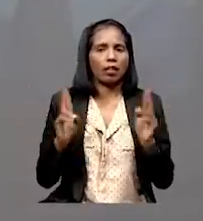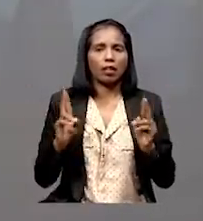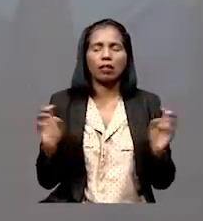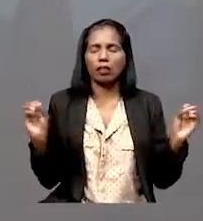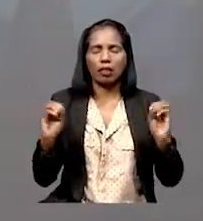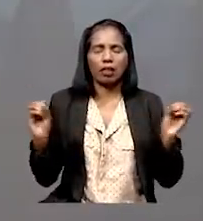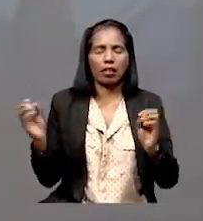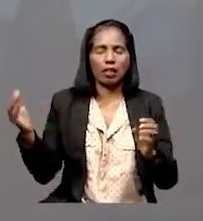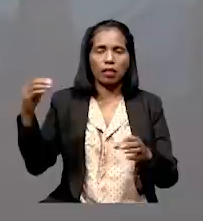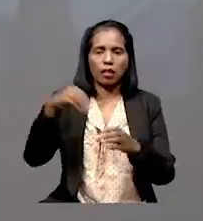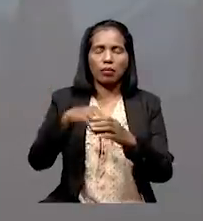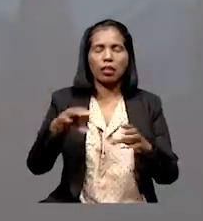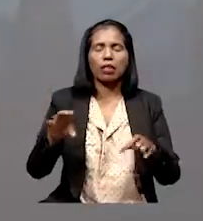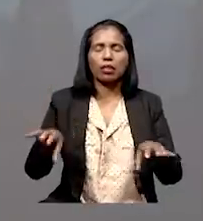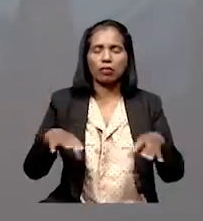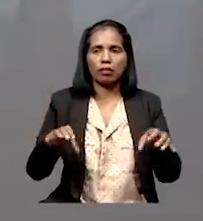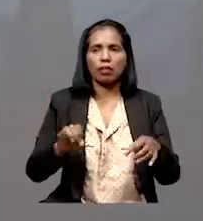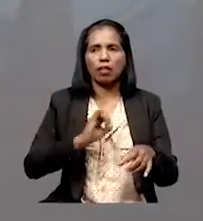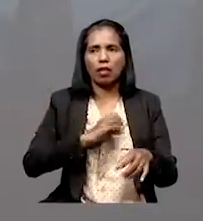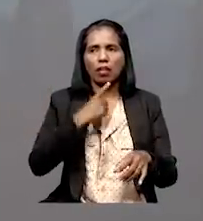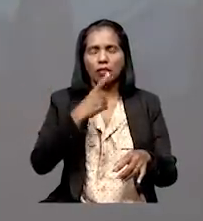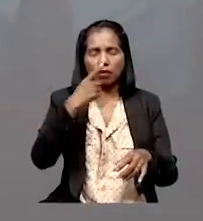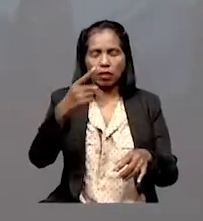Ia hari yang kita deputar ulin doain kuli dengan